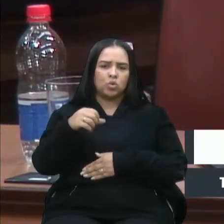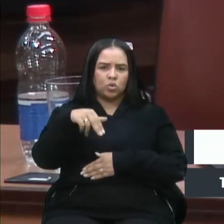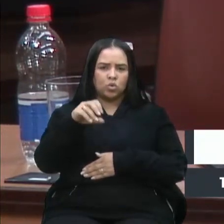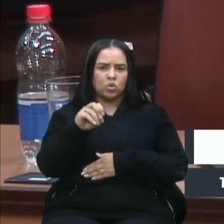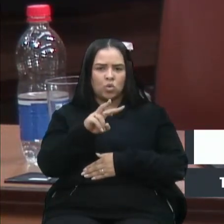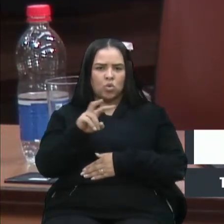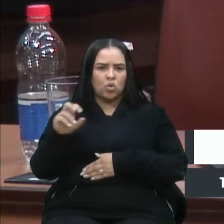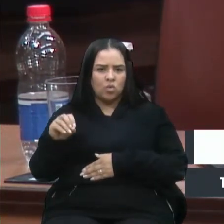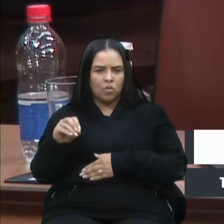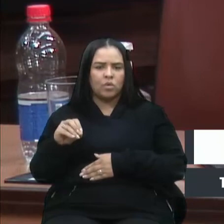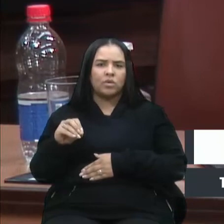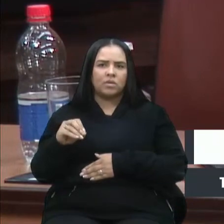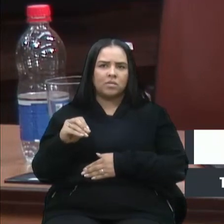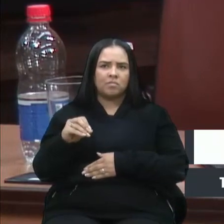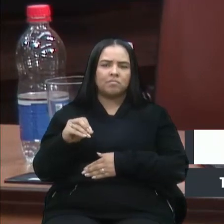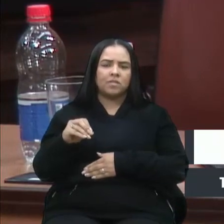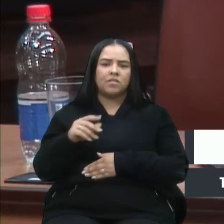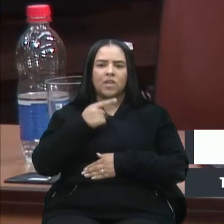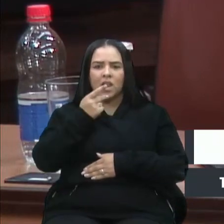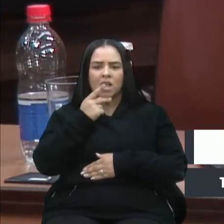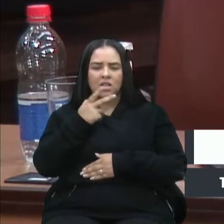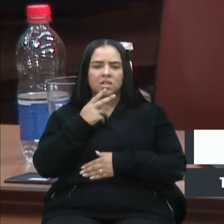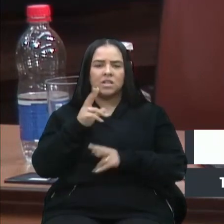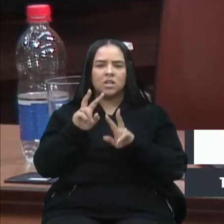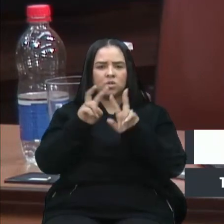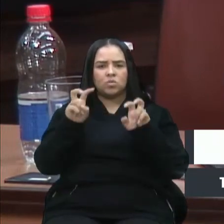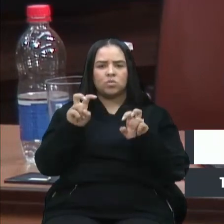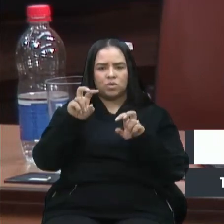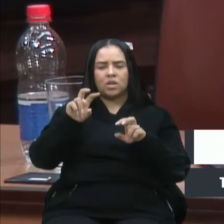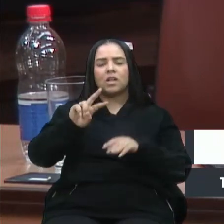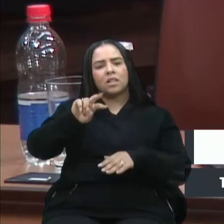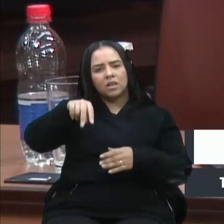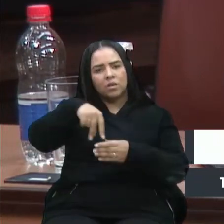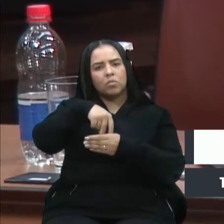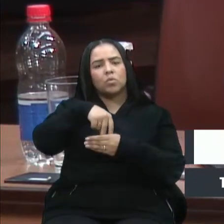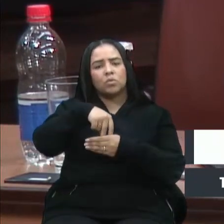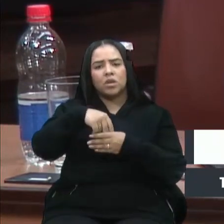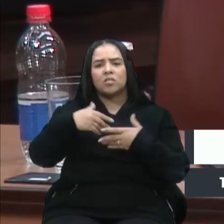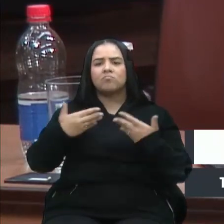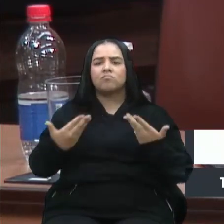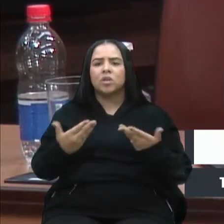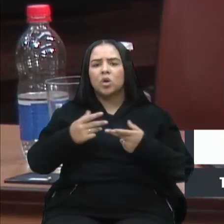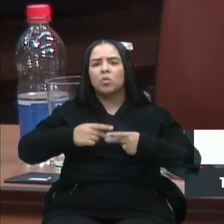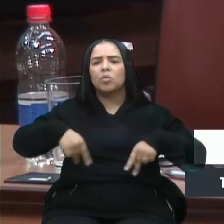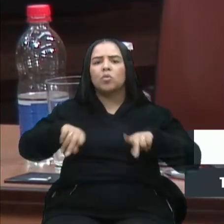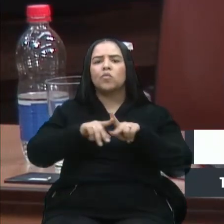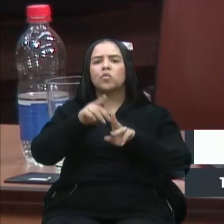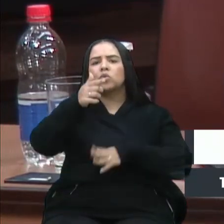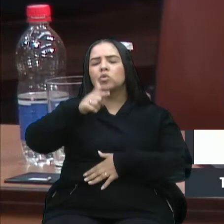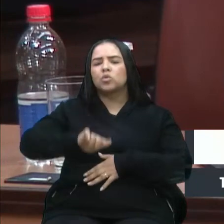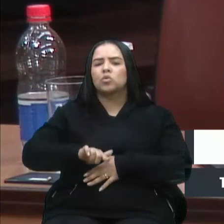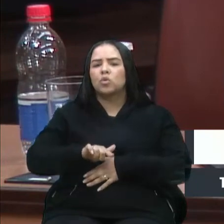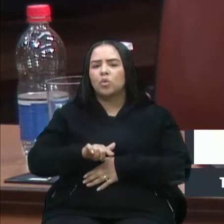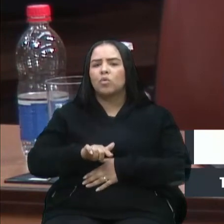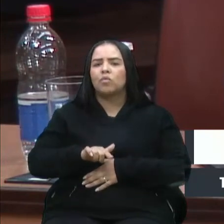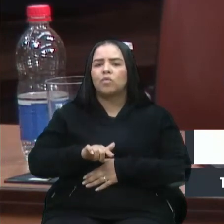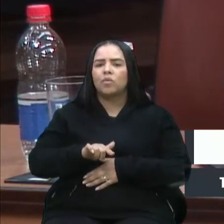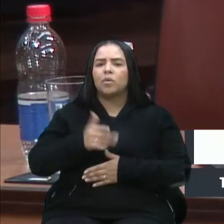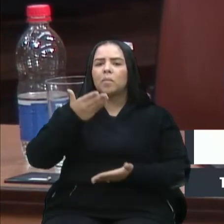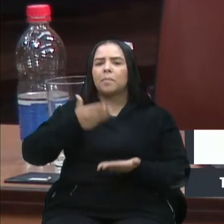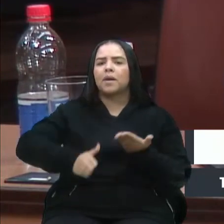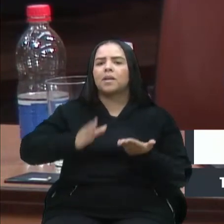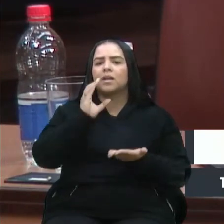aqui pautar esse debate Na Tribuna E aí o povo mais uma vez vai perder